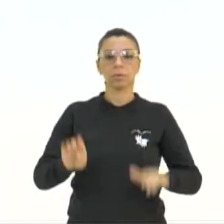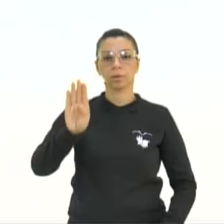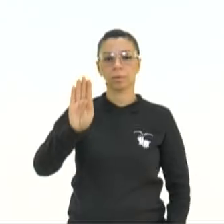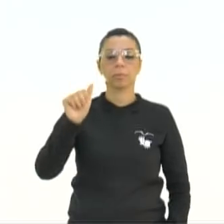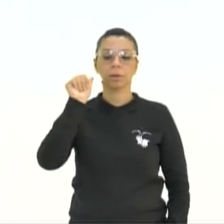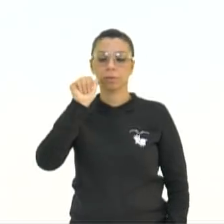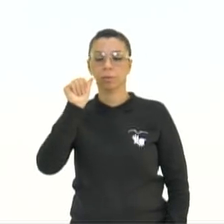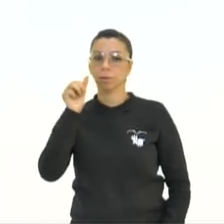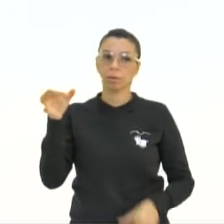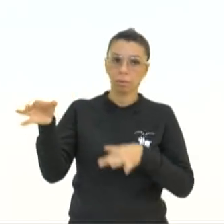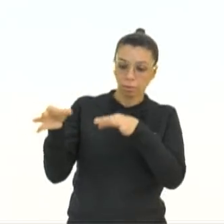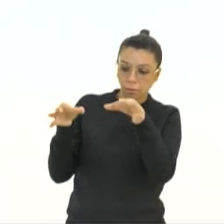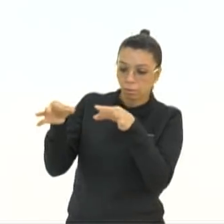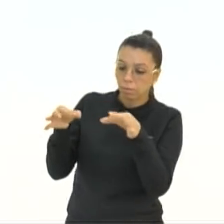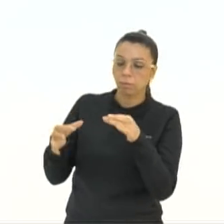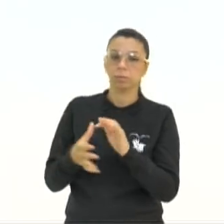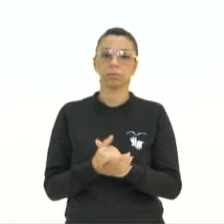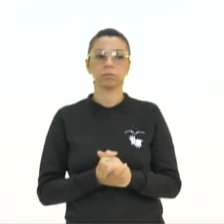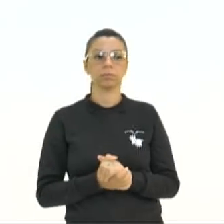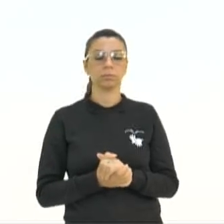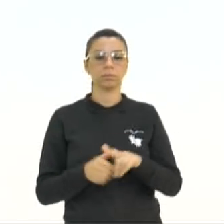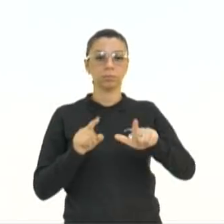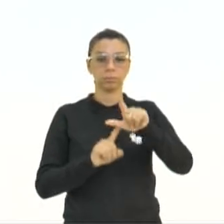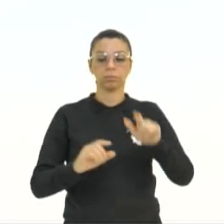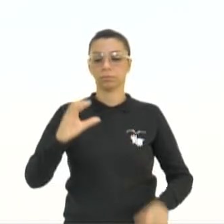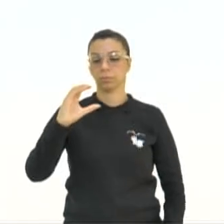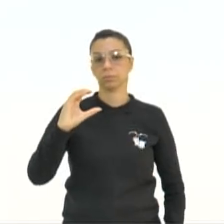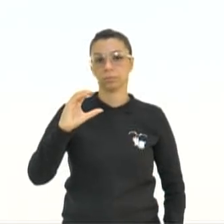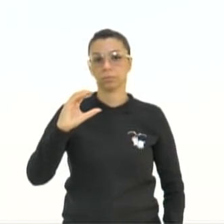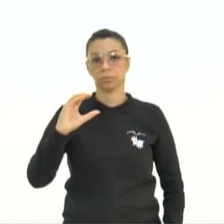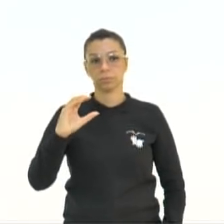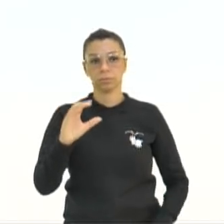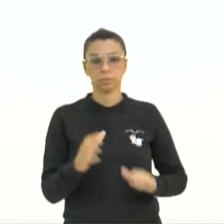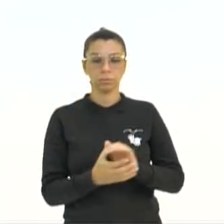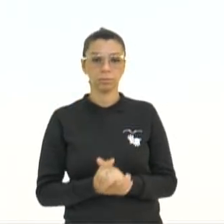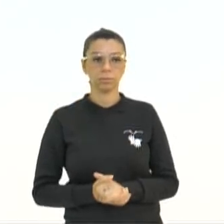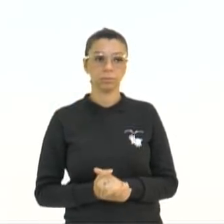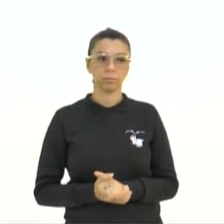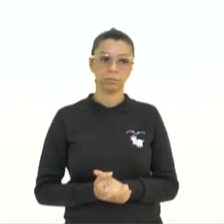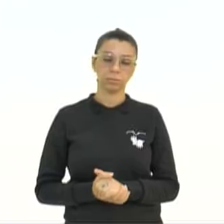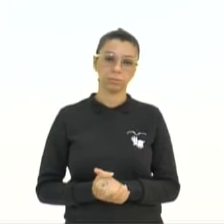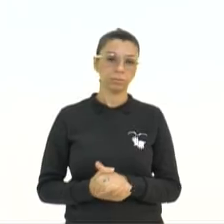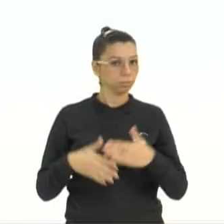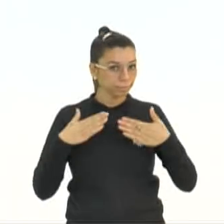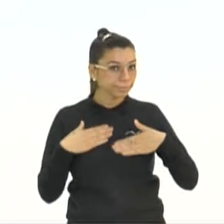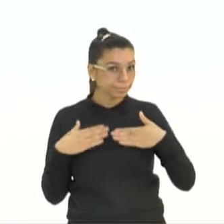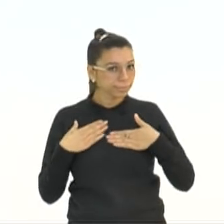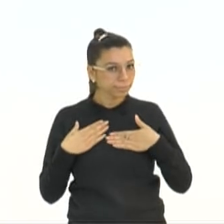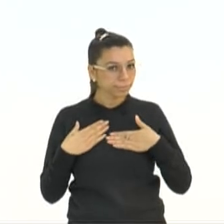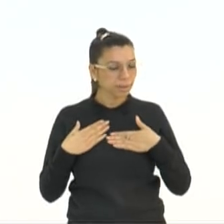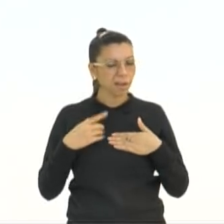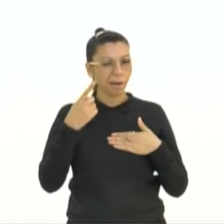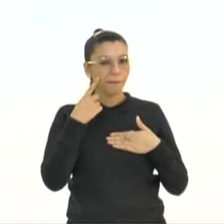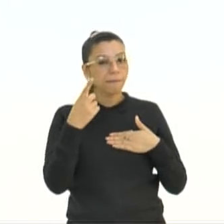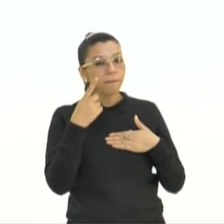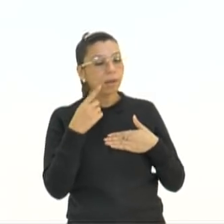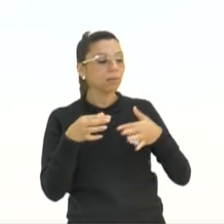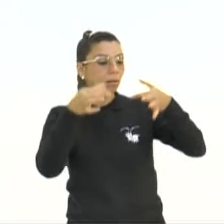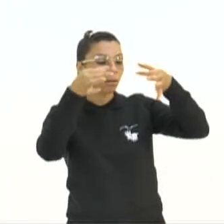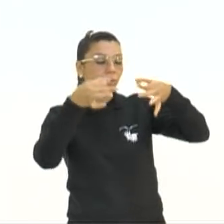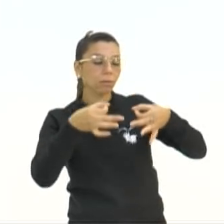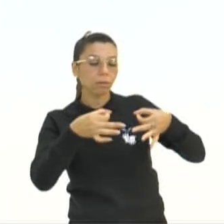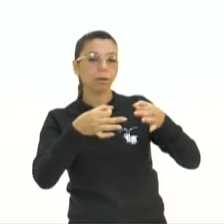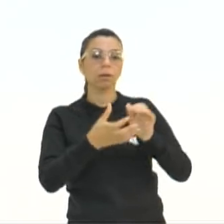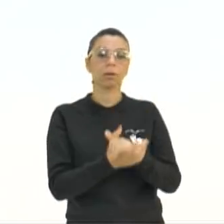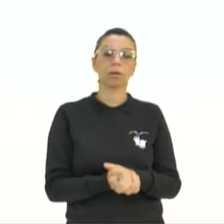né, organizando. A letra C, cleaning the house, tá? Tranquilinho, confere se você fez certo. Se